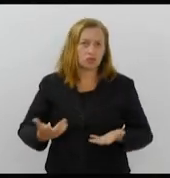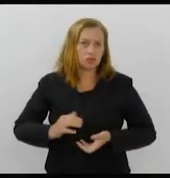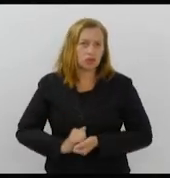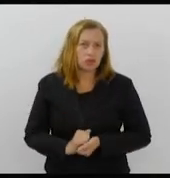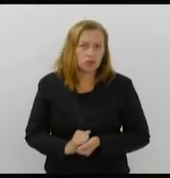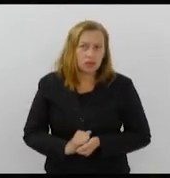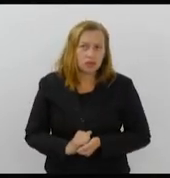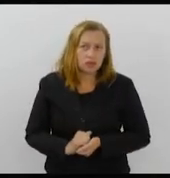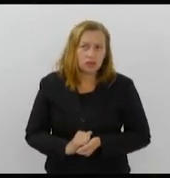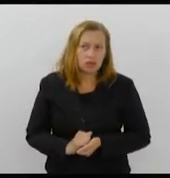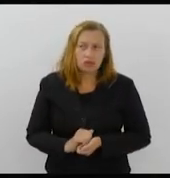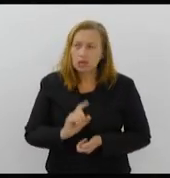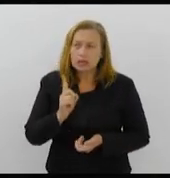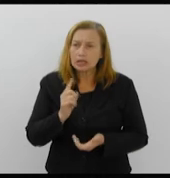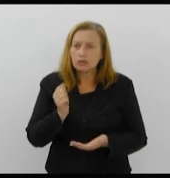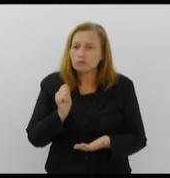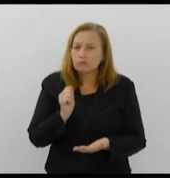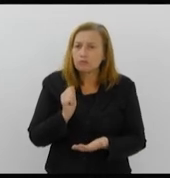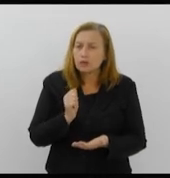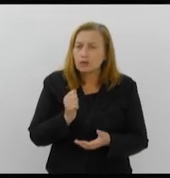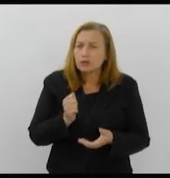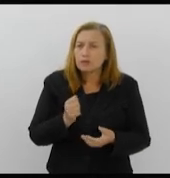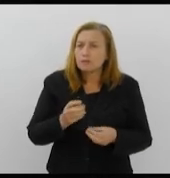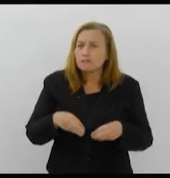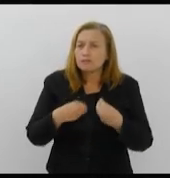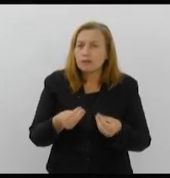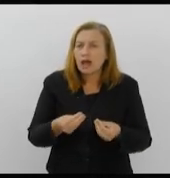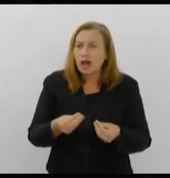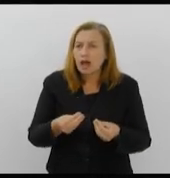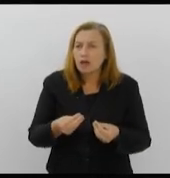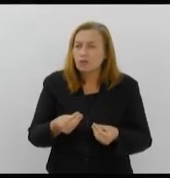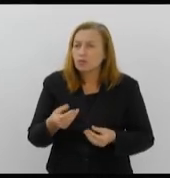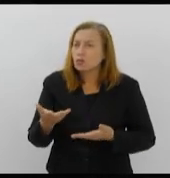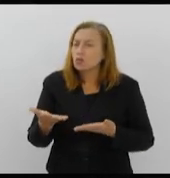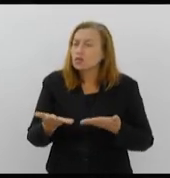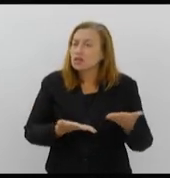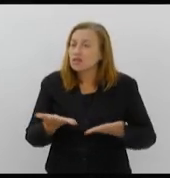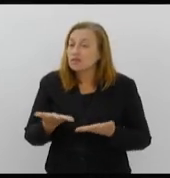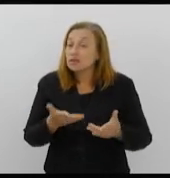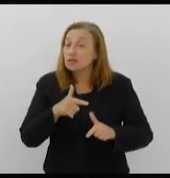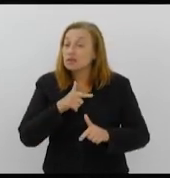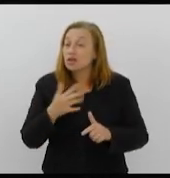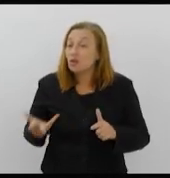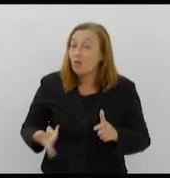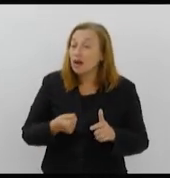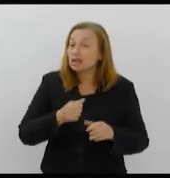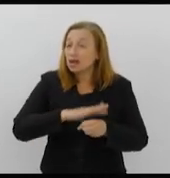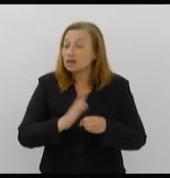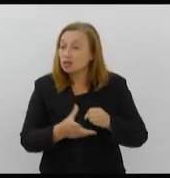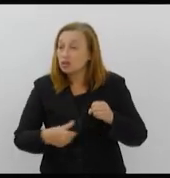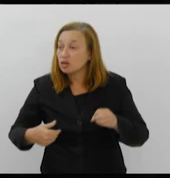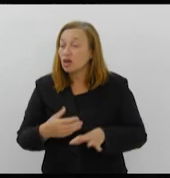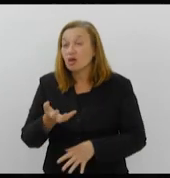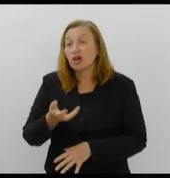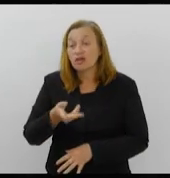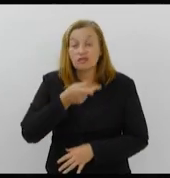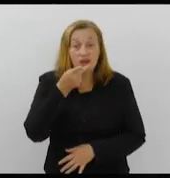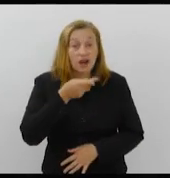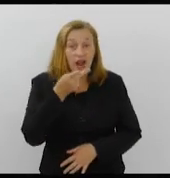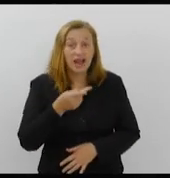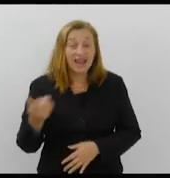e não entrega o serviço de coleta de esgoto. Então, a toda a população da região dos Lagos, quero mandar o meu recado, que